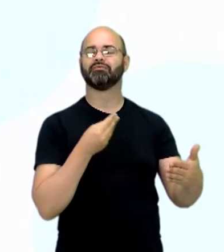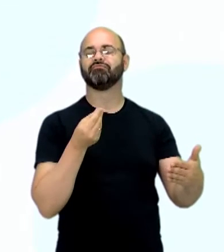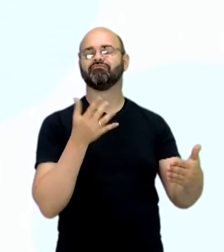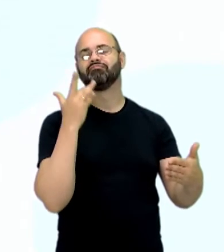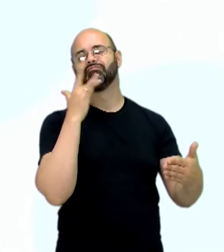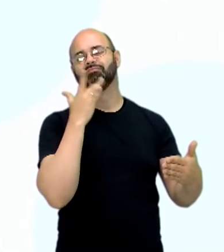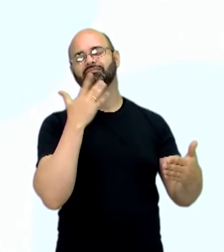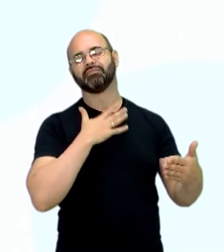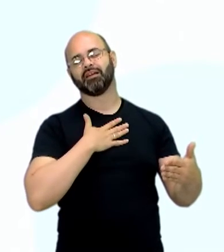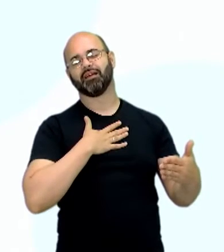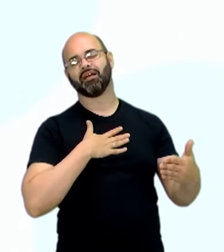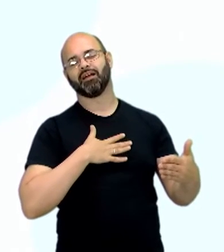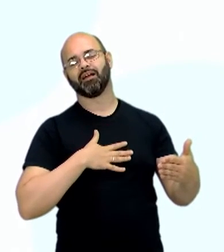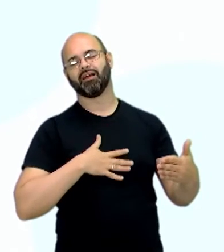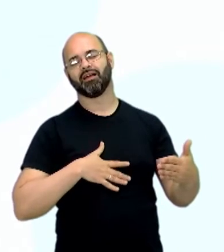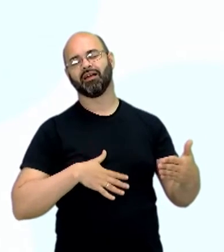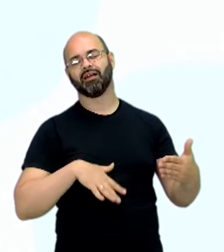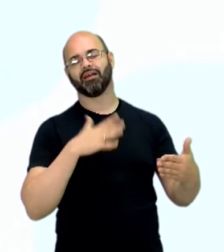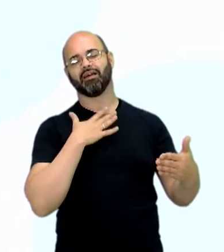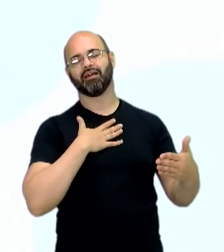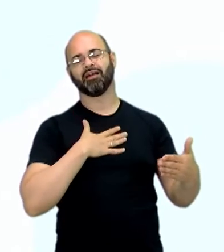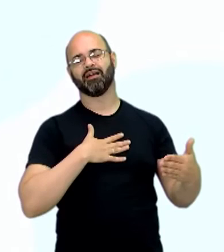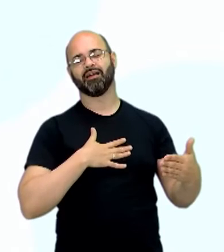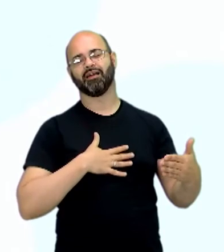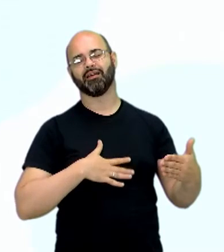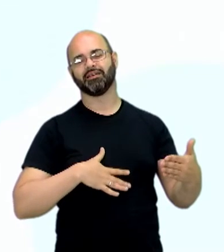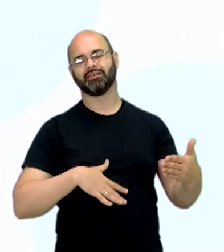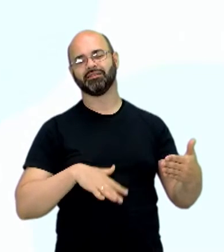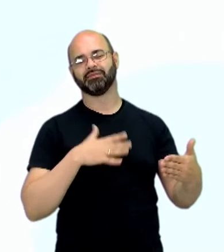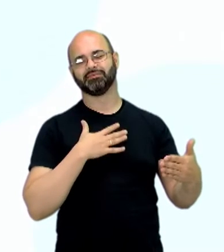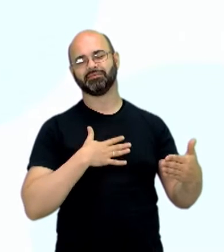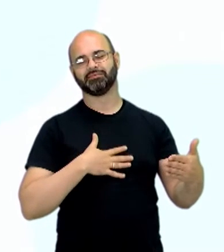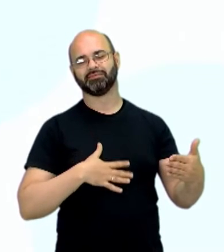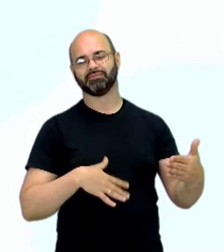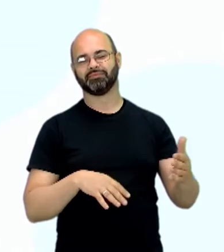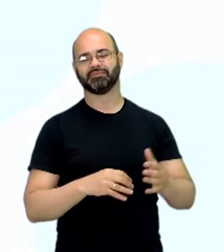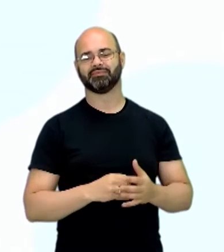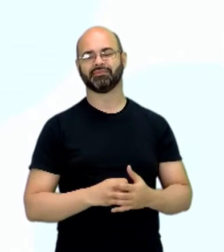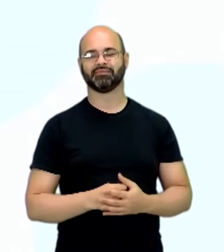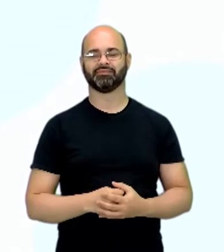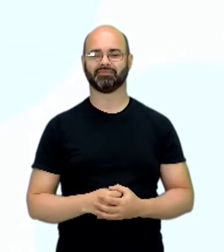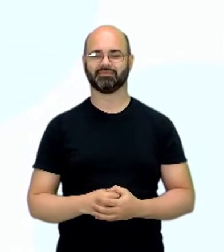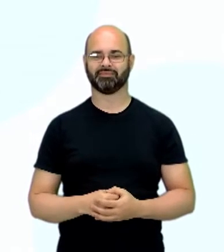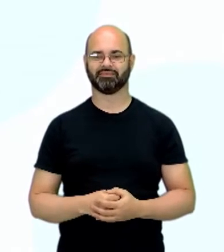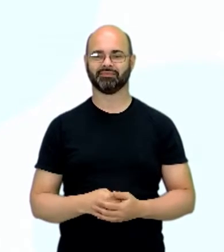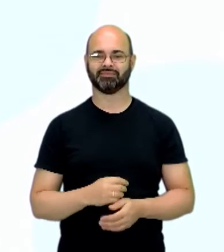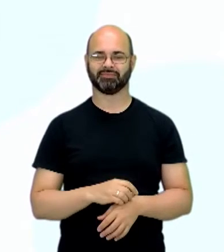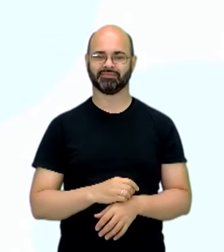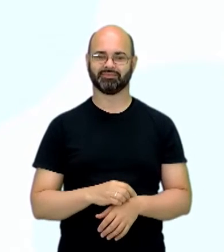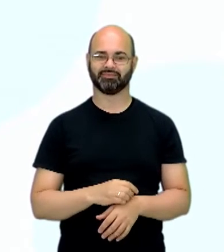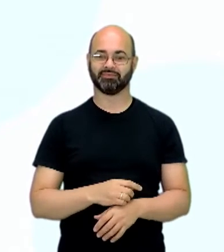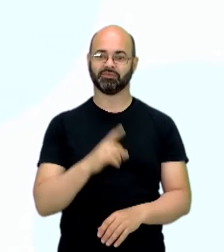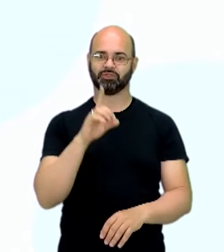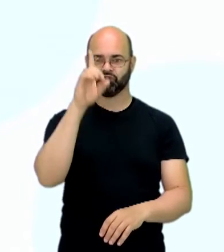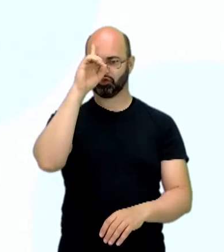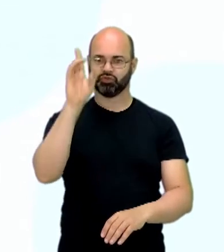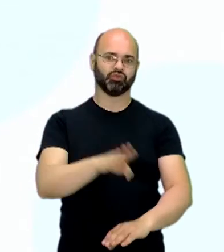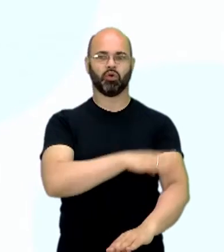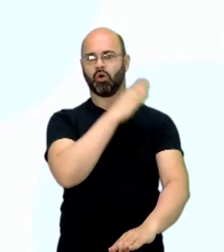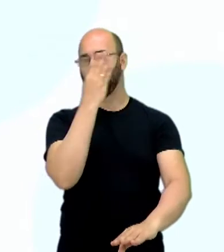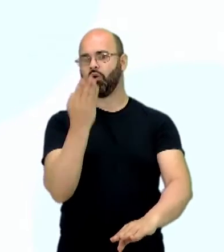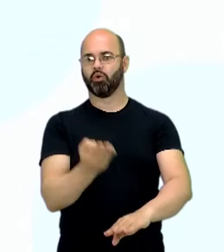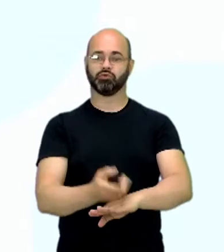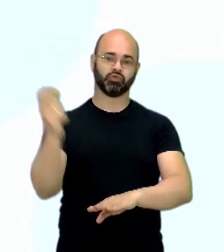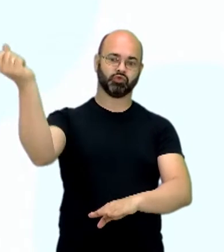de relaxar after teaching in the sun. Depois de lecionar o dia todo lá no